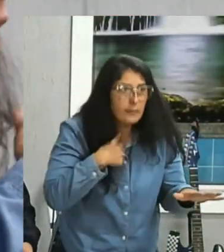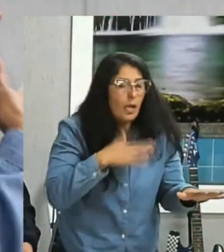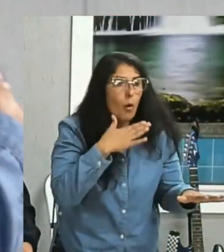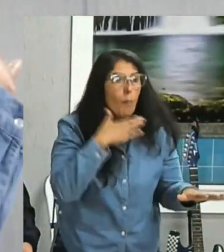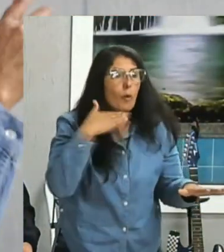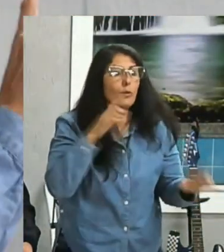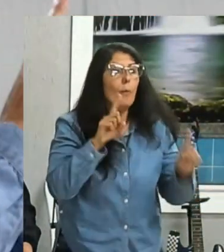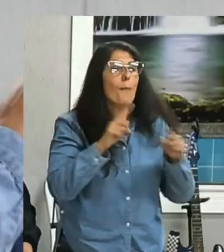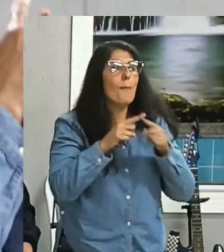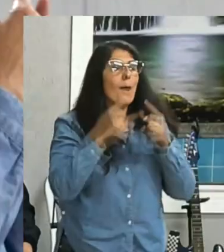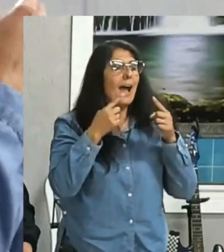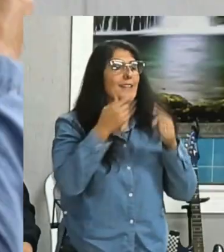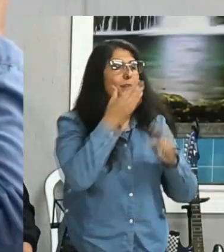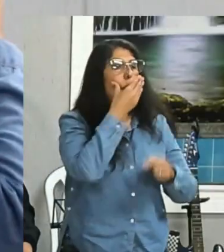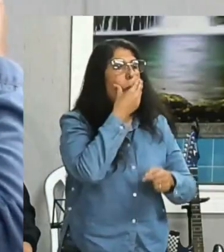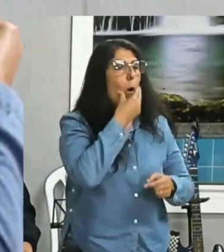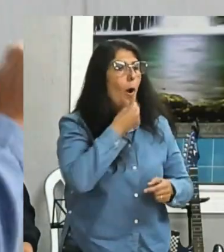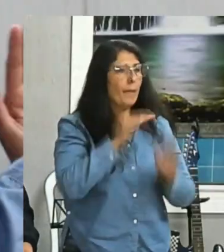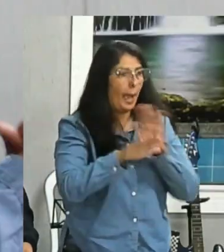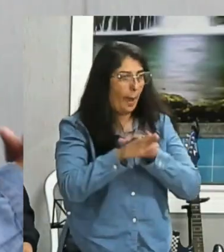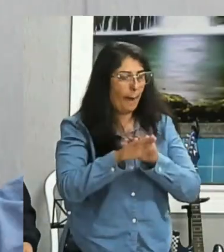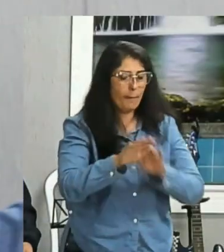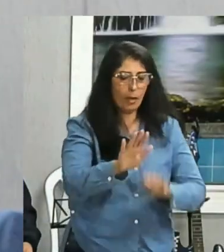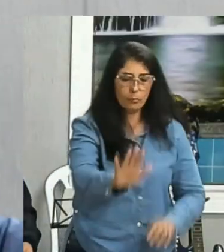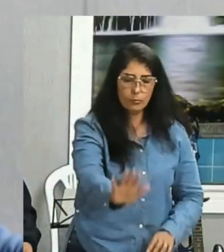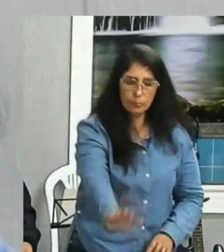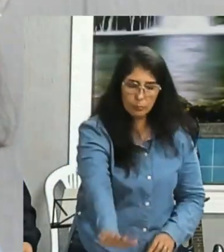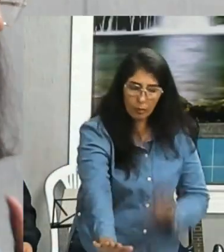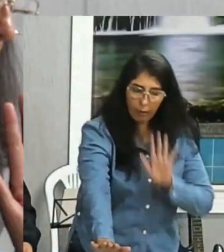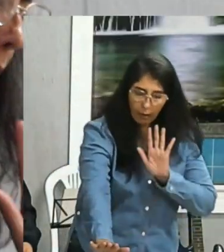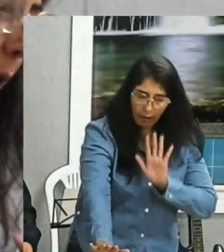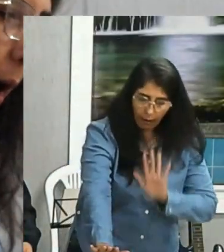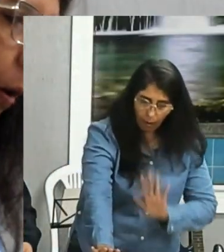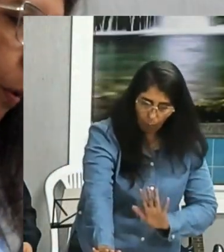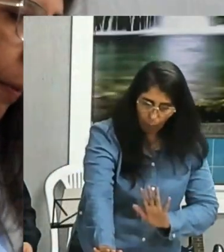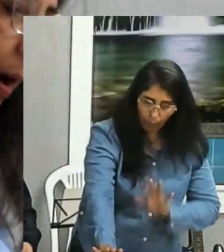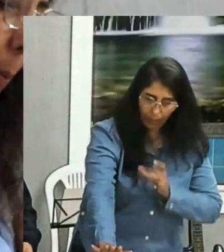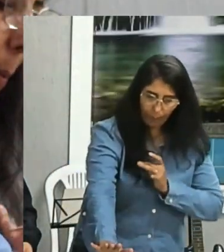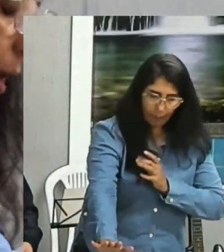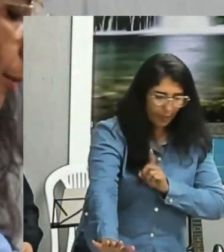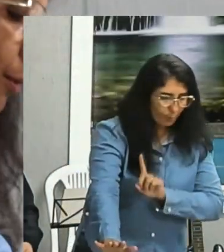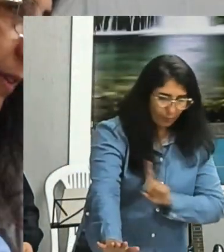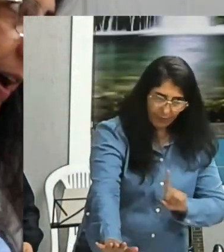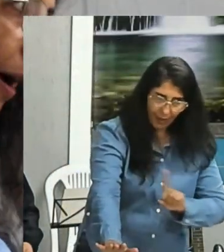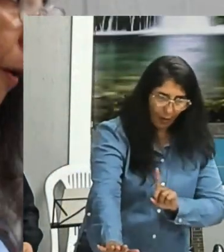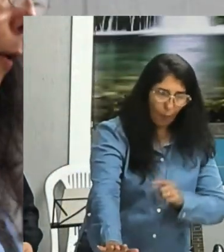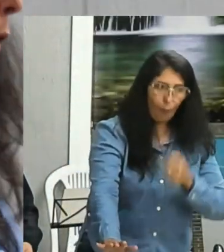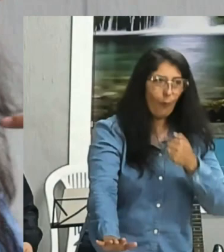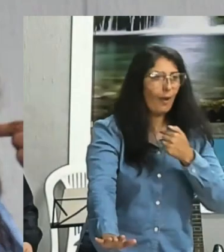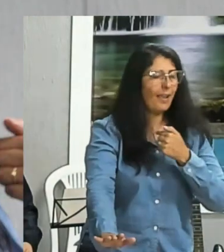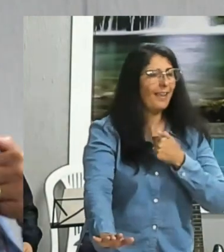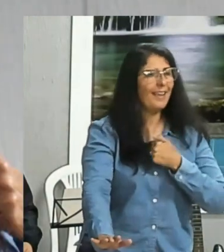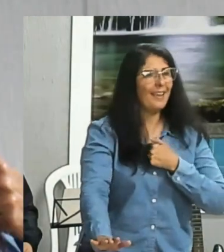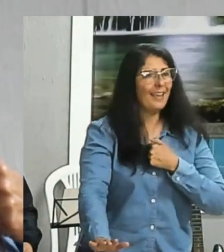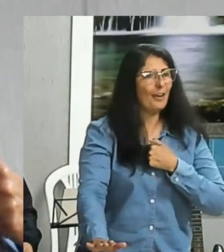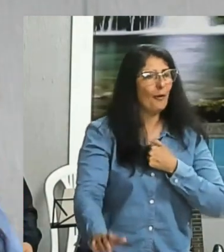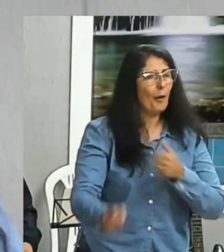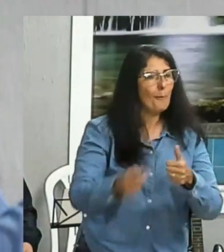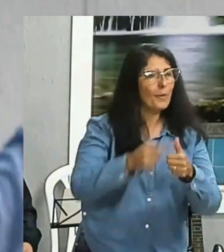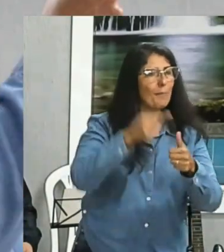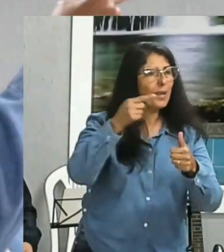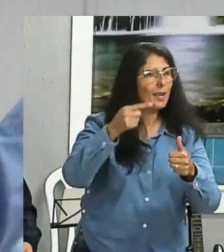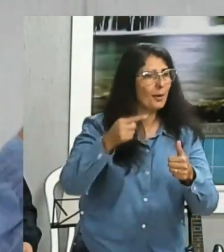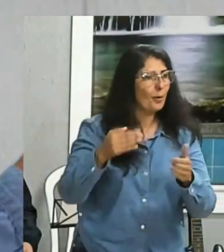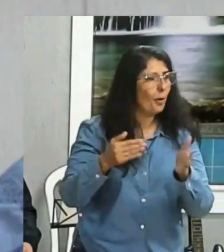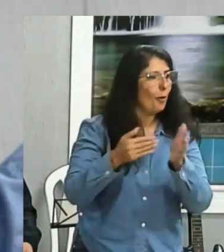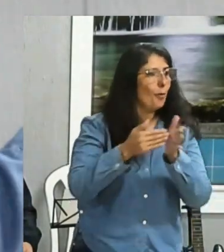direita, dizendo: não temas, eu sou o primeiro e o último, aquele que vive. Estive